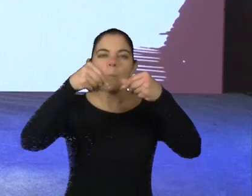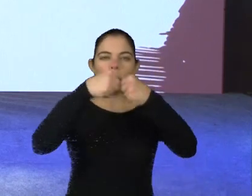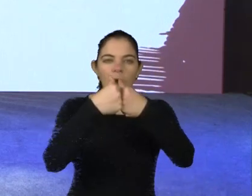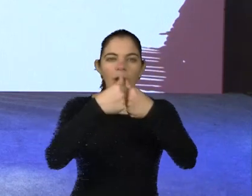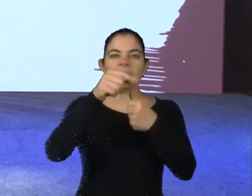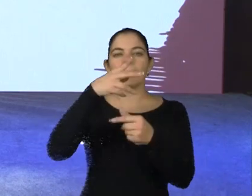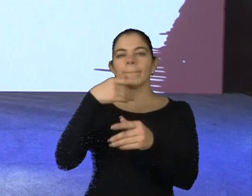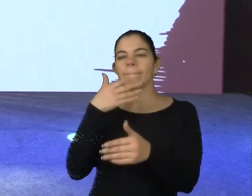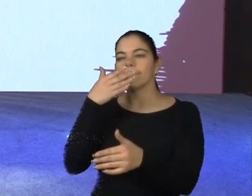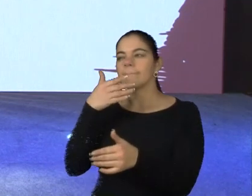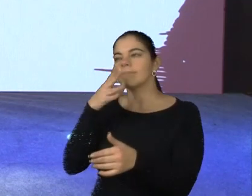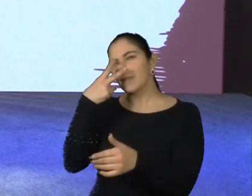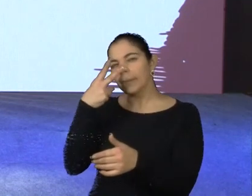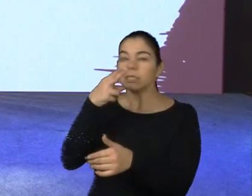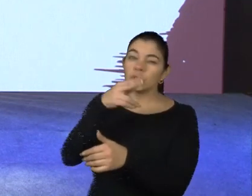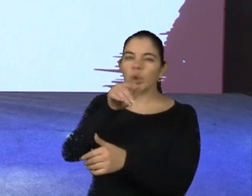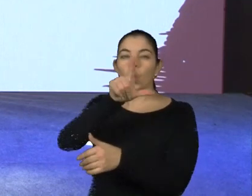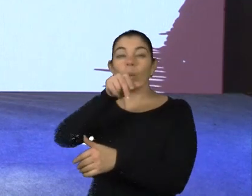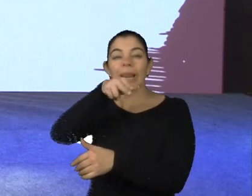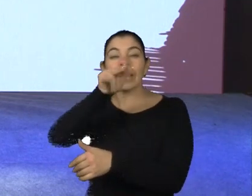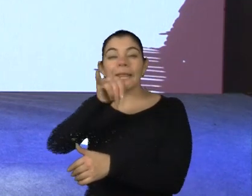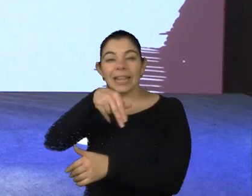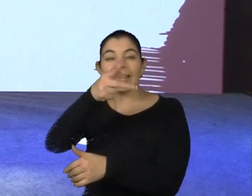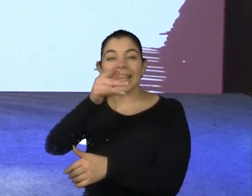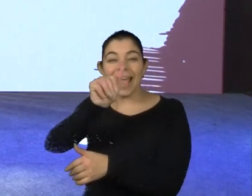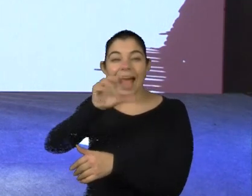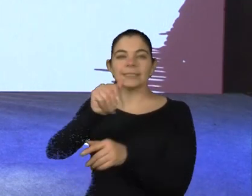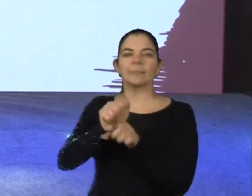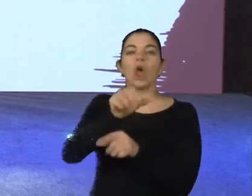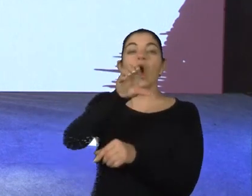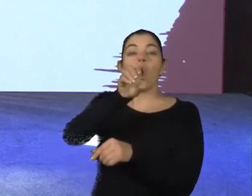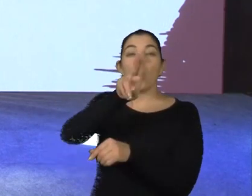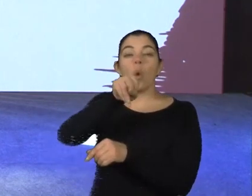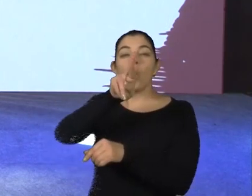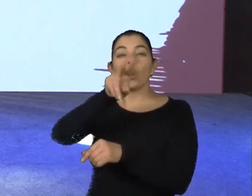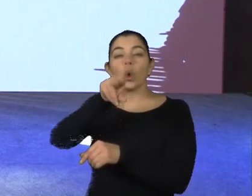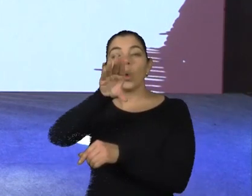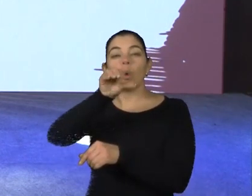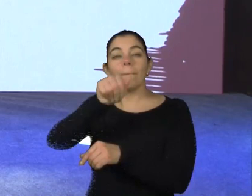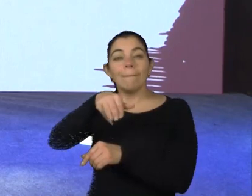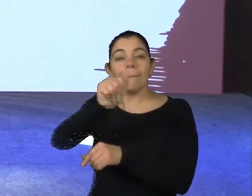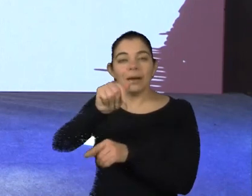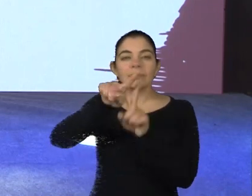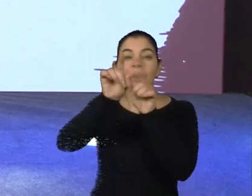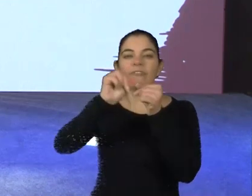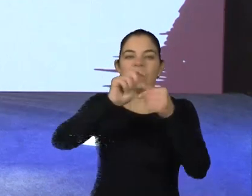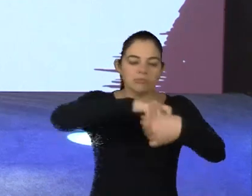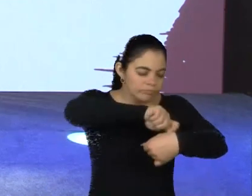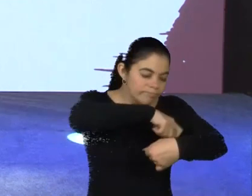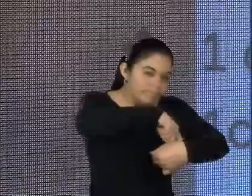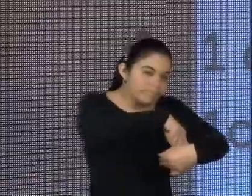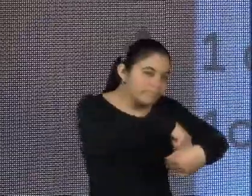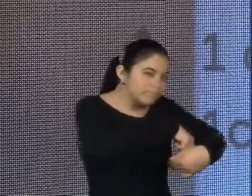que tem características de melhorar o funcionamento intestinal, cúrcuma, e aí a gente faz um creminho. Essa